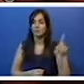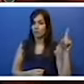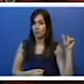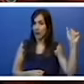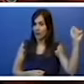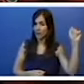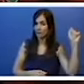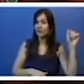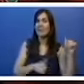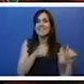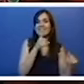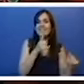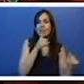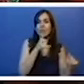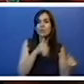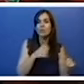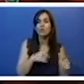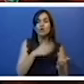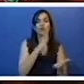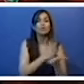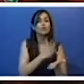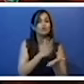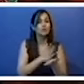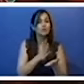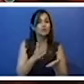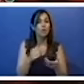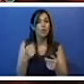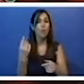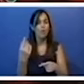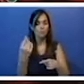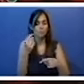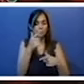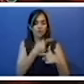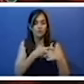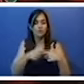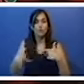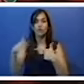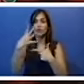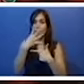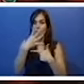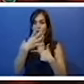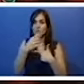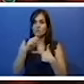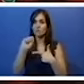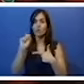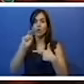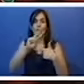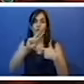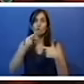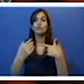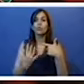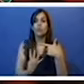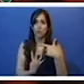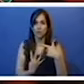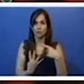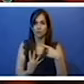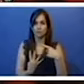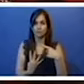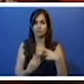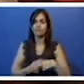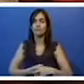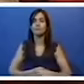exemplo dividir em quatro em baixo peguei duas partes em cima numerador